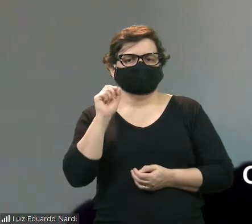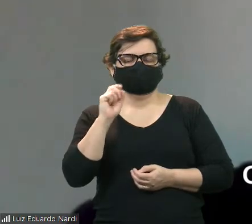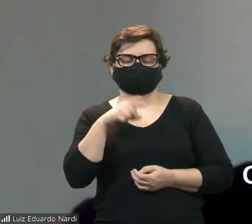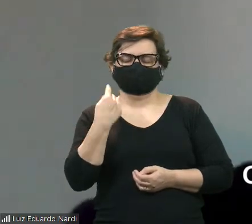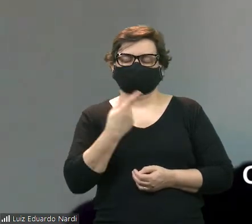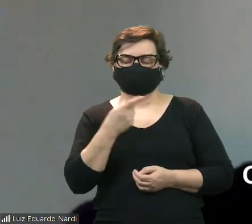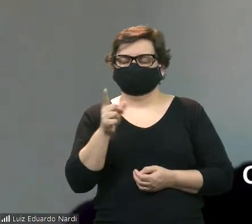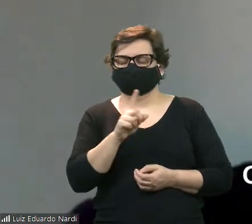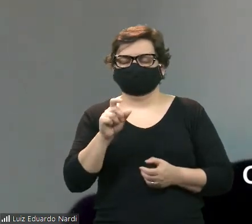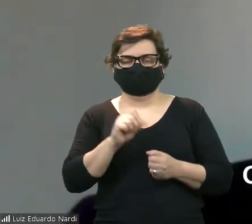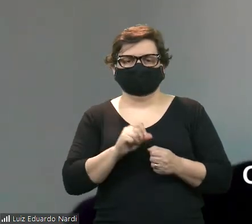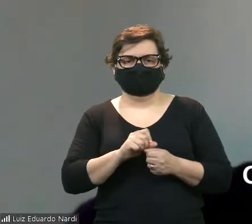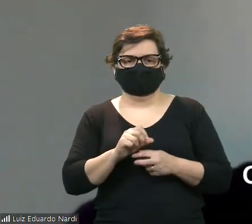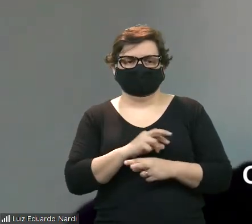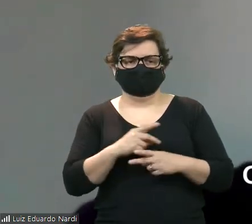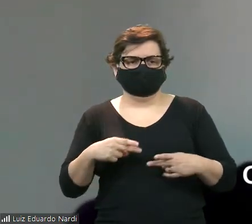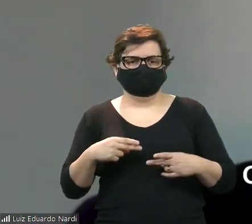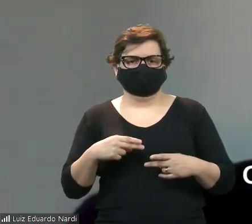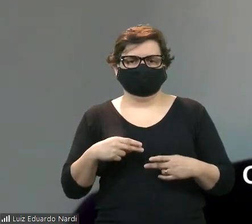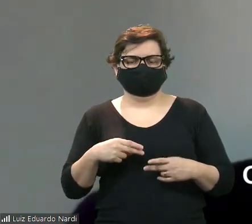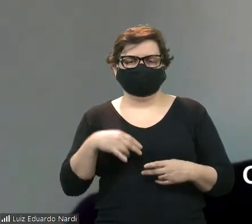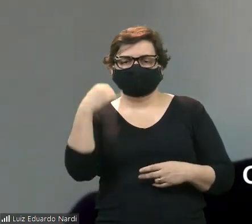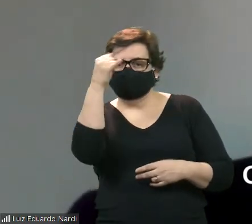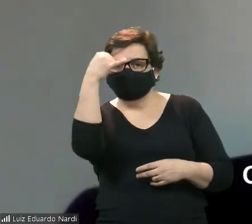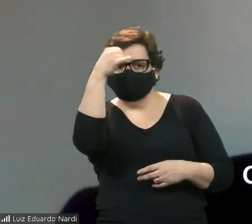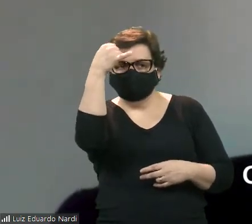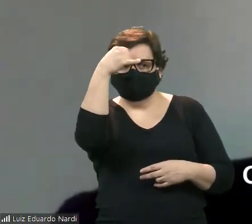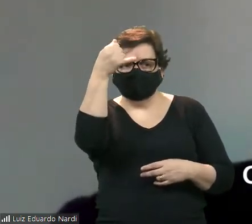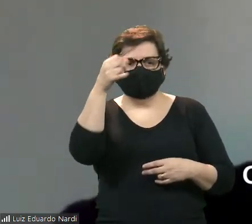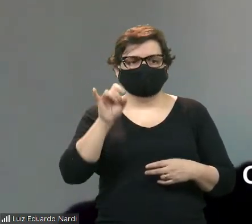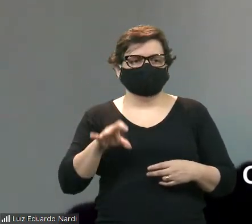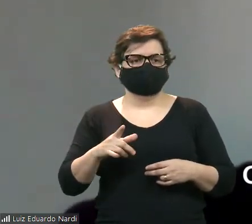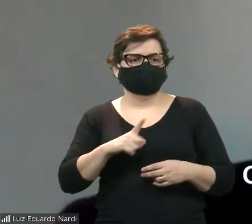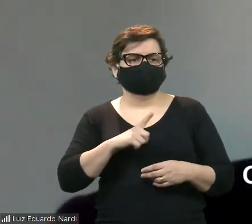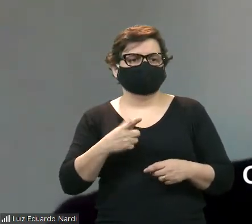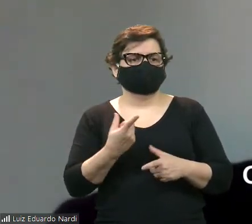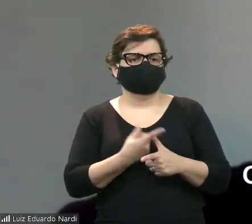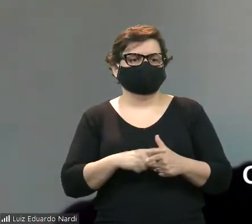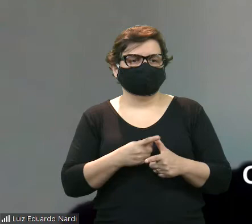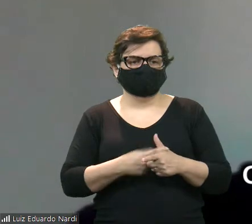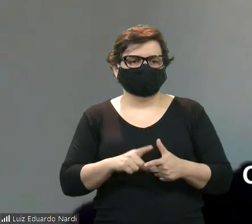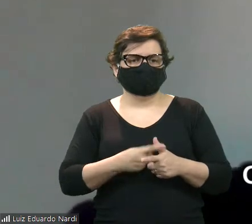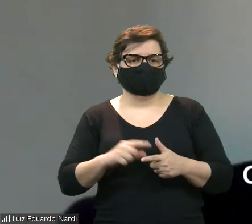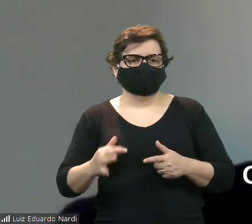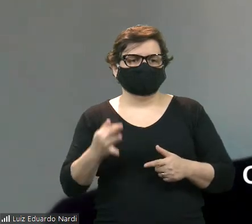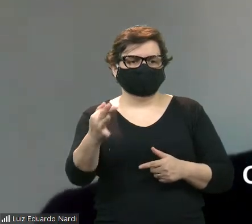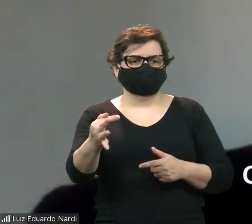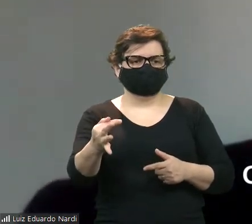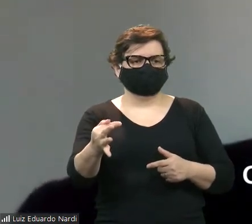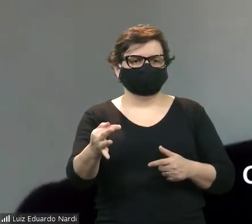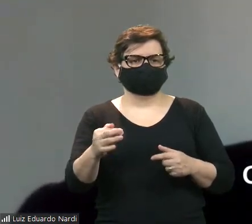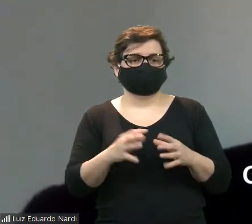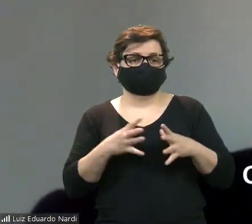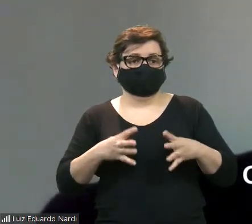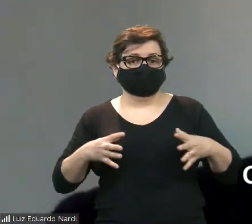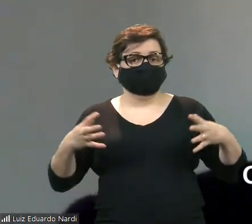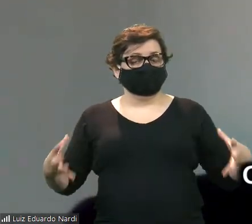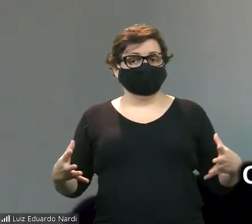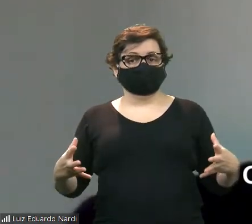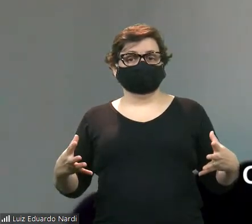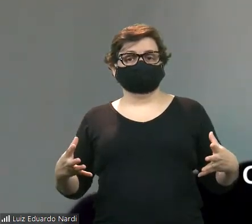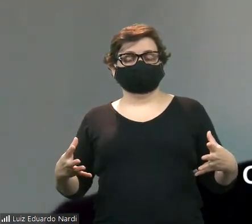aí numa bobagem que só vai ter problemas, só vai criar problemas, só vai aumentar a